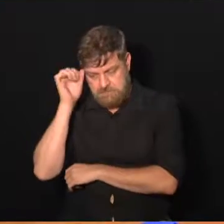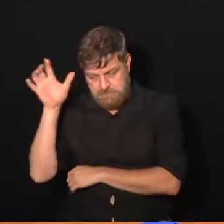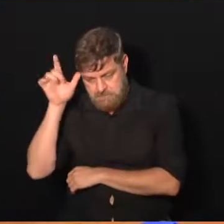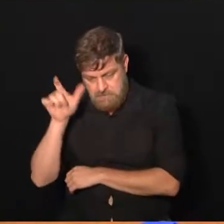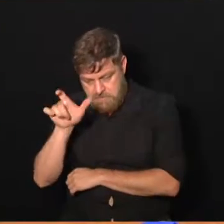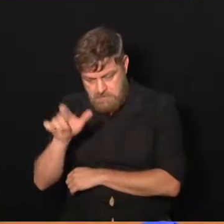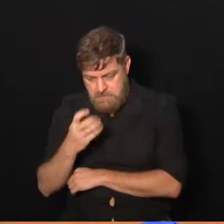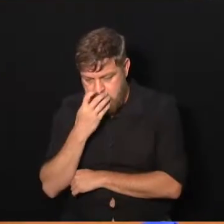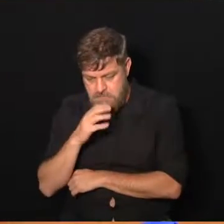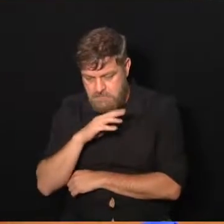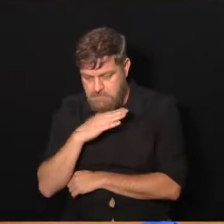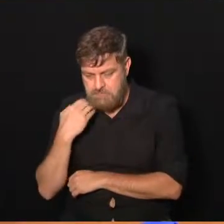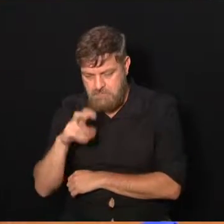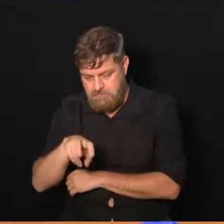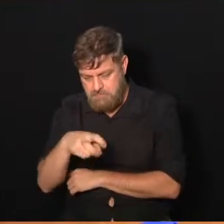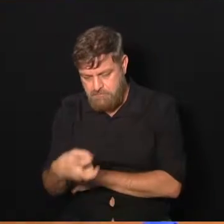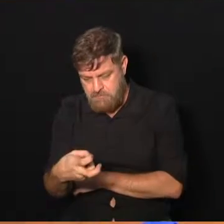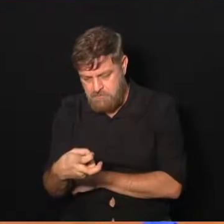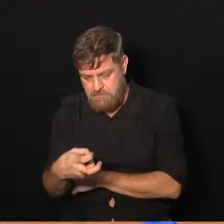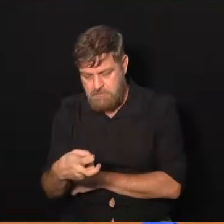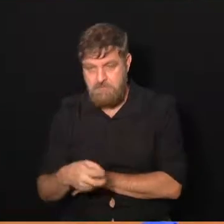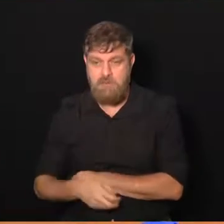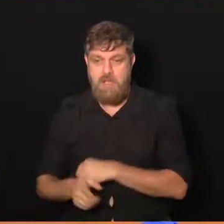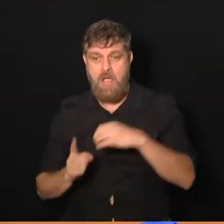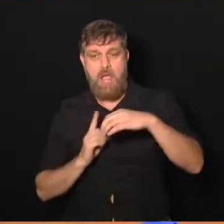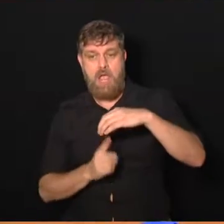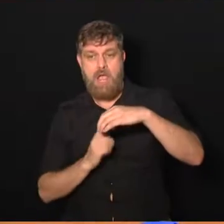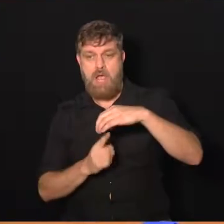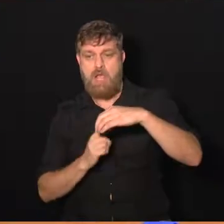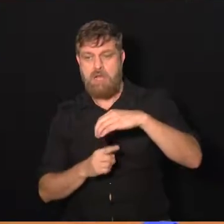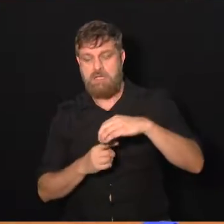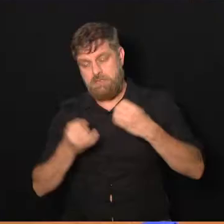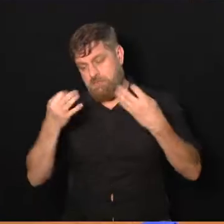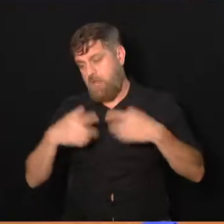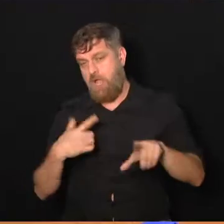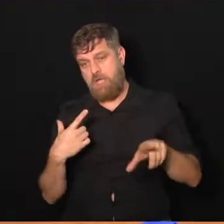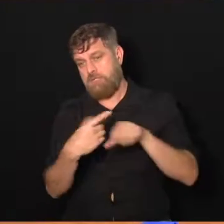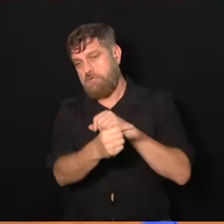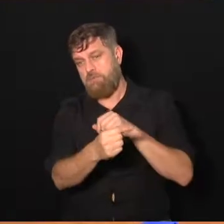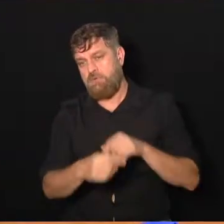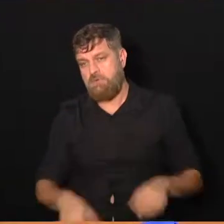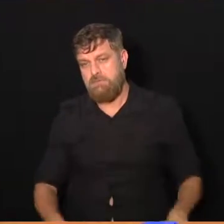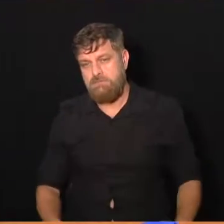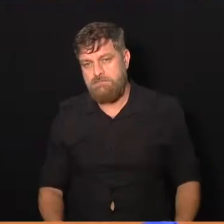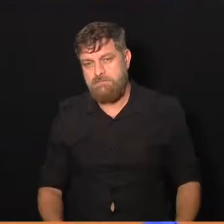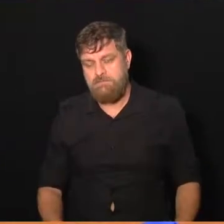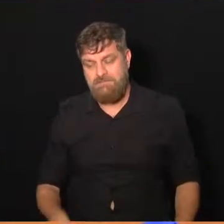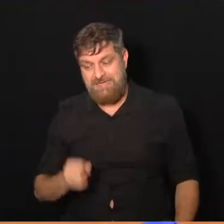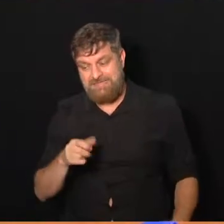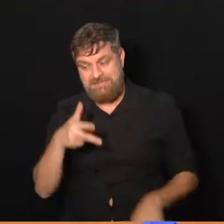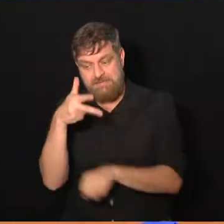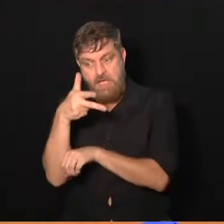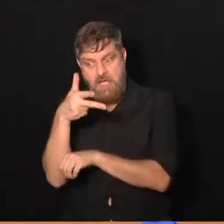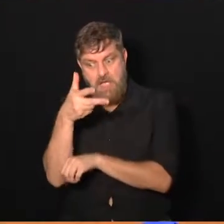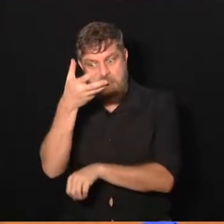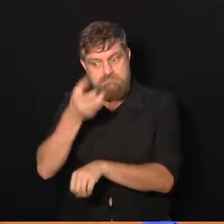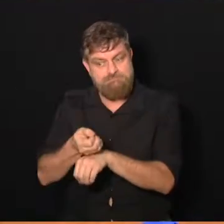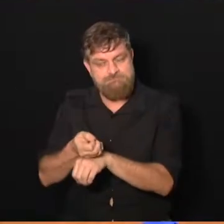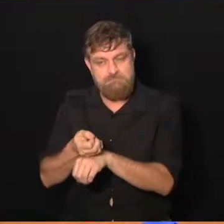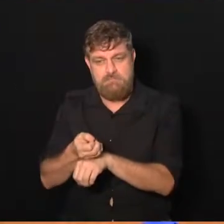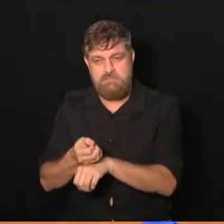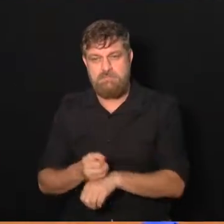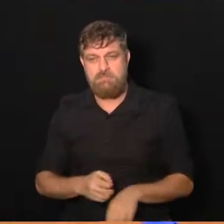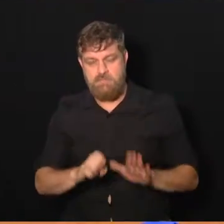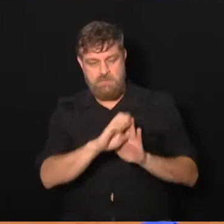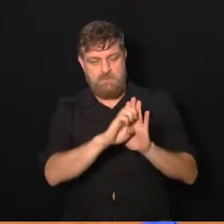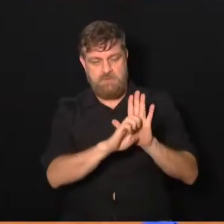morreu e o dono e a clínica está dizendo que ele escapou, né? Então, hoje a nossa legislação, no Estatuto